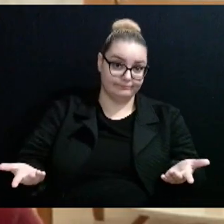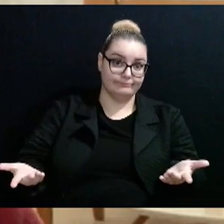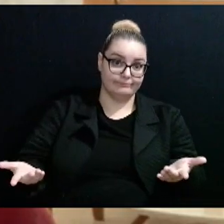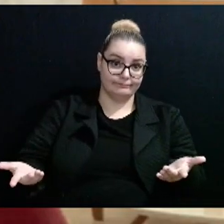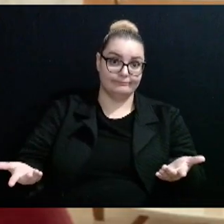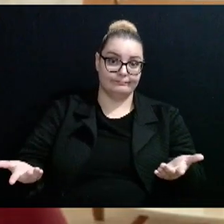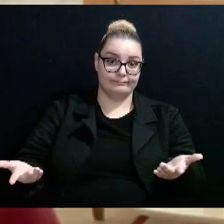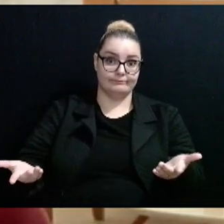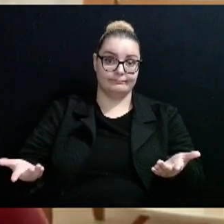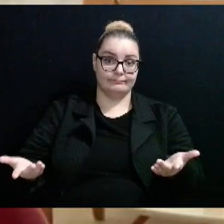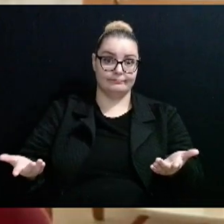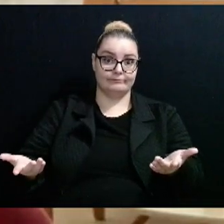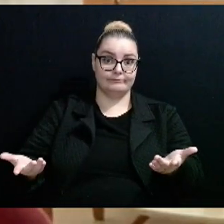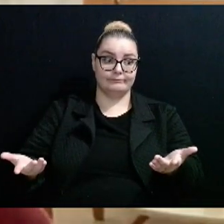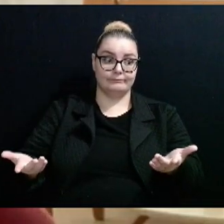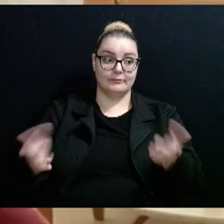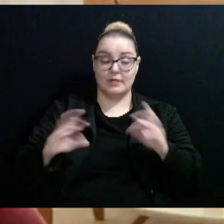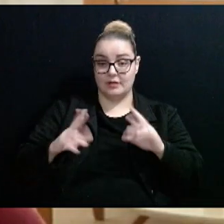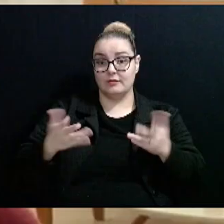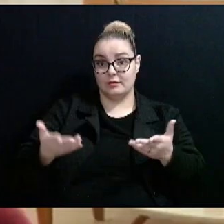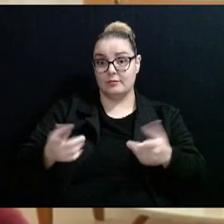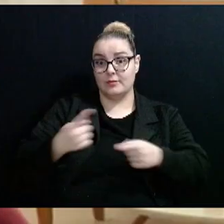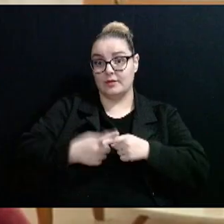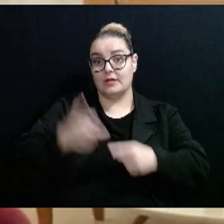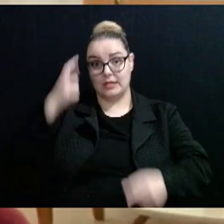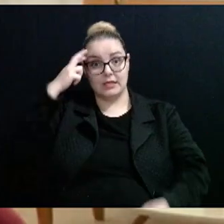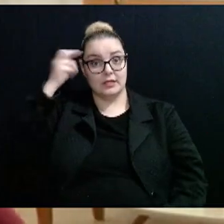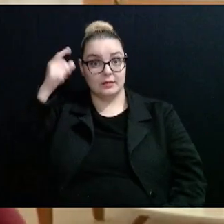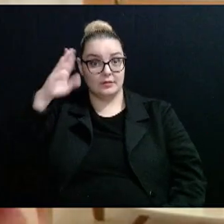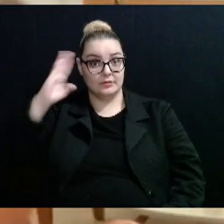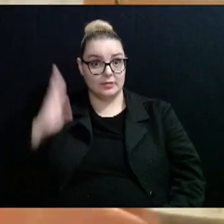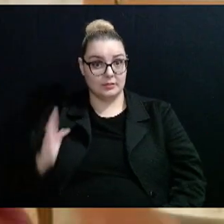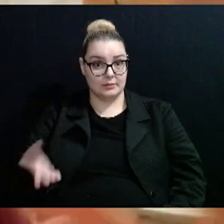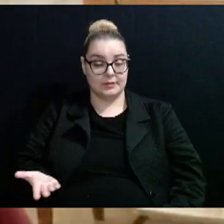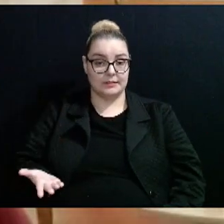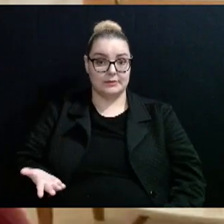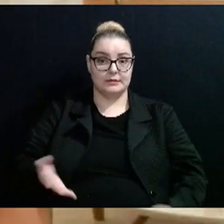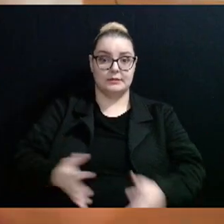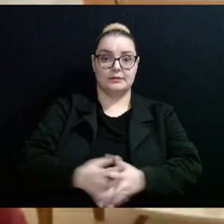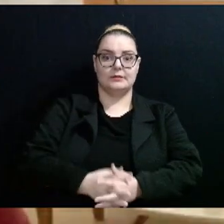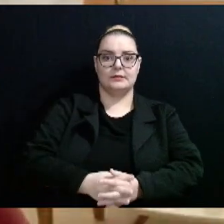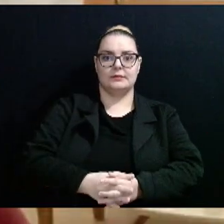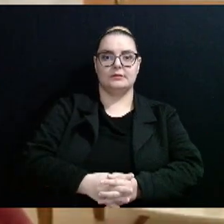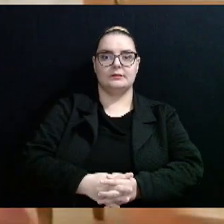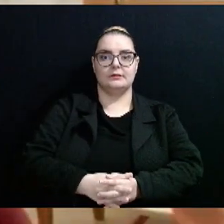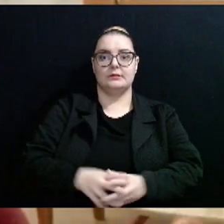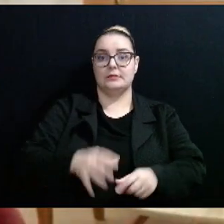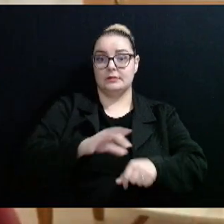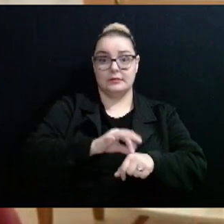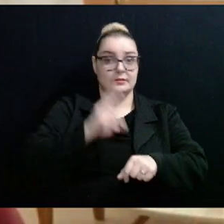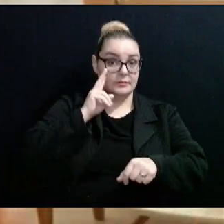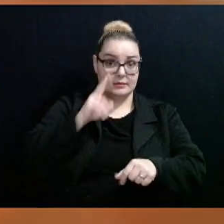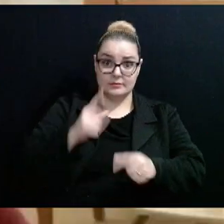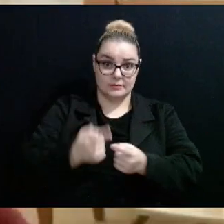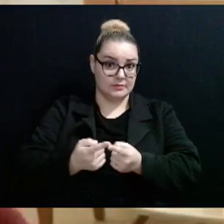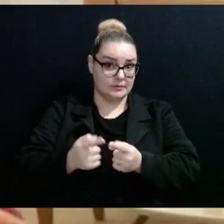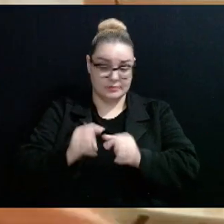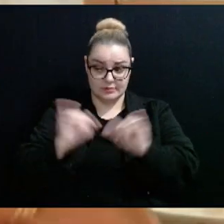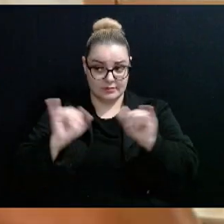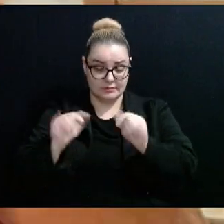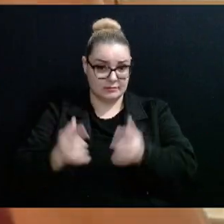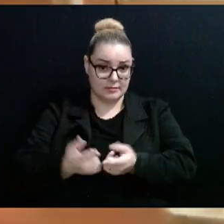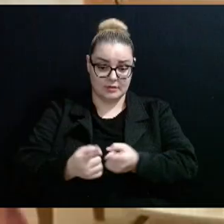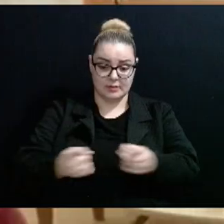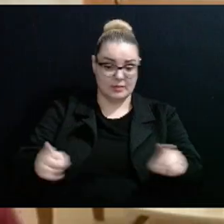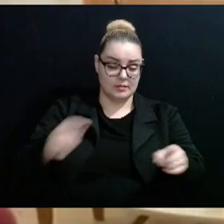É engraçado, porque isso é cultural, né, do Brasil, né? Pega a carne, vocês estão vendo até comerciais já na TV. Então, sim, é o